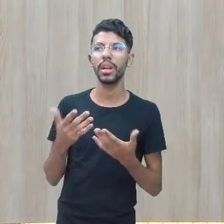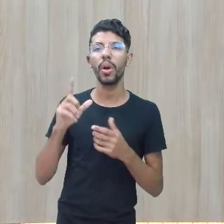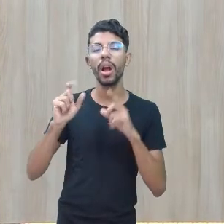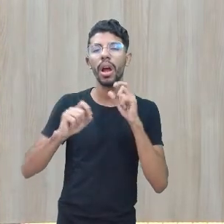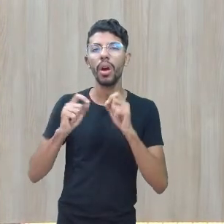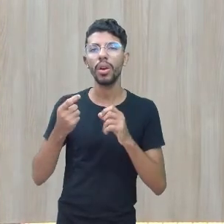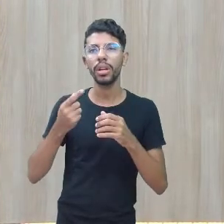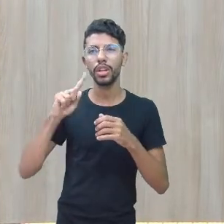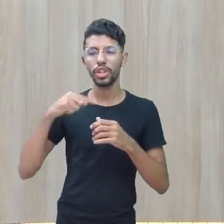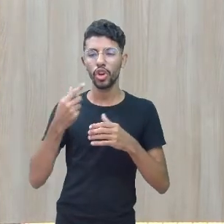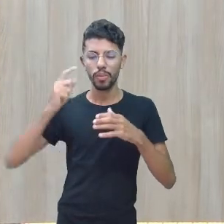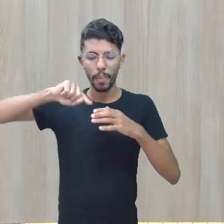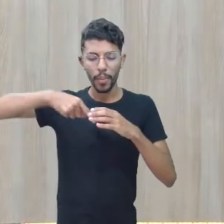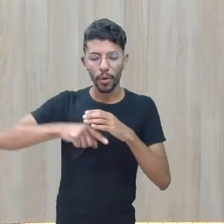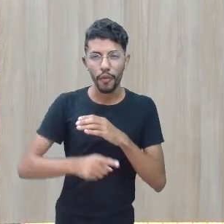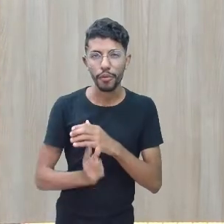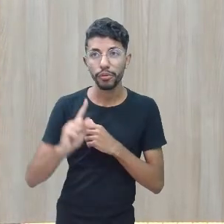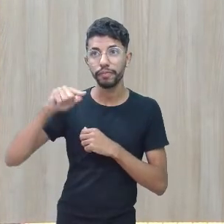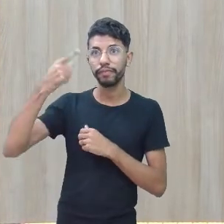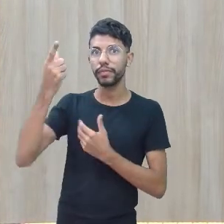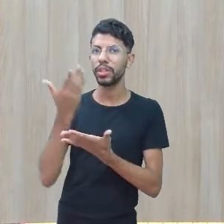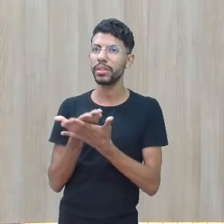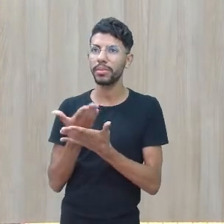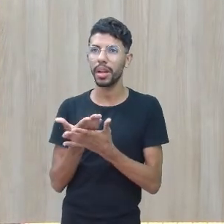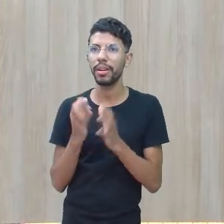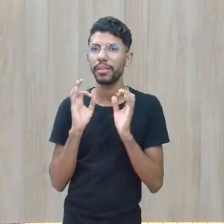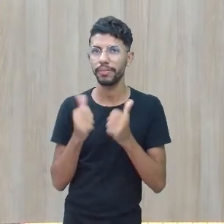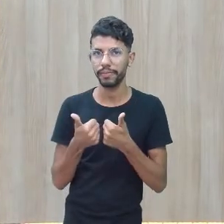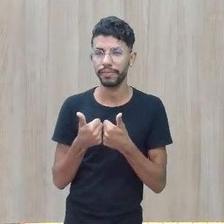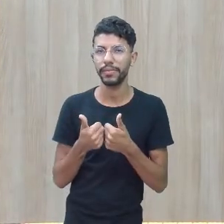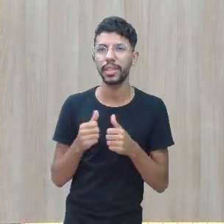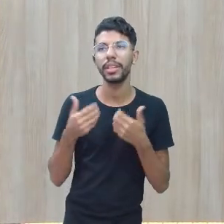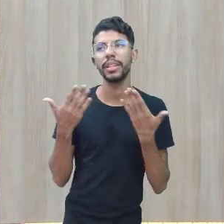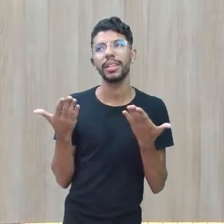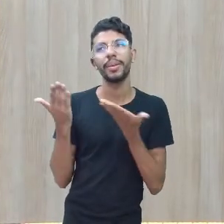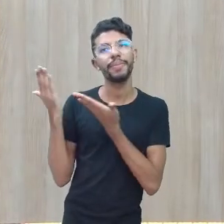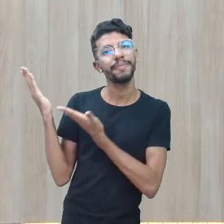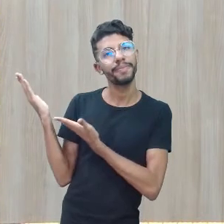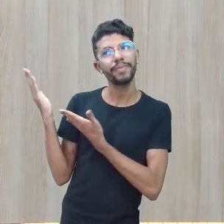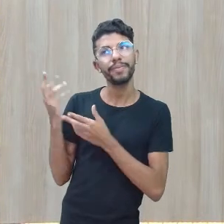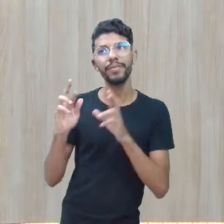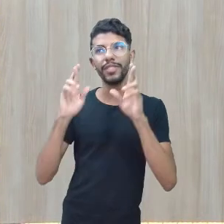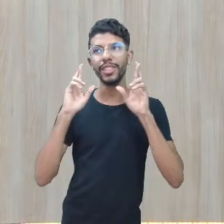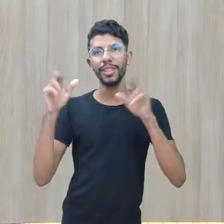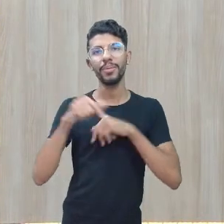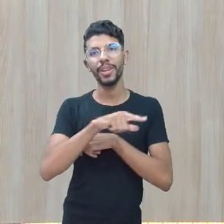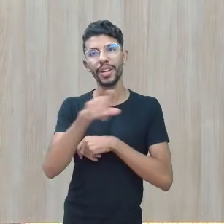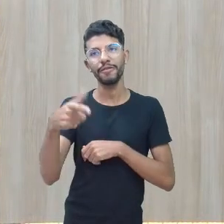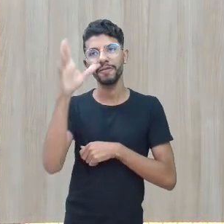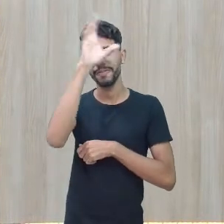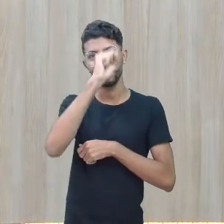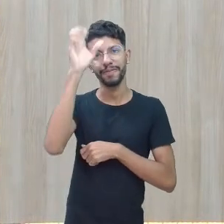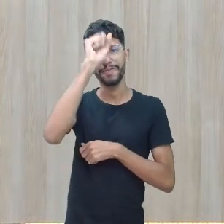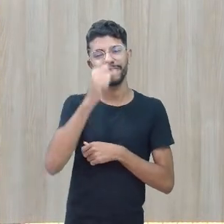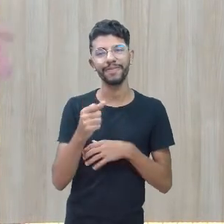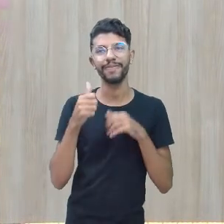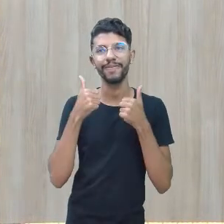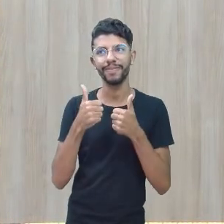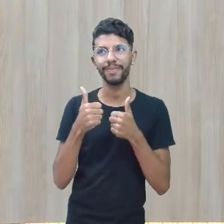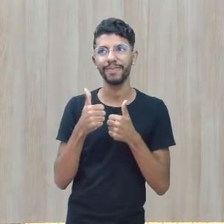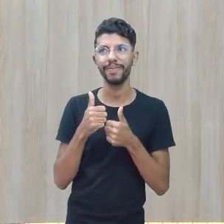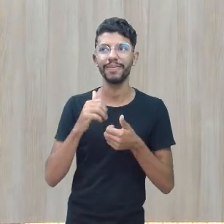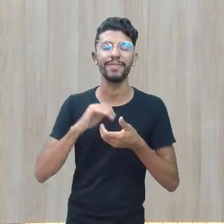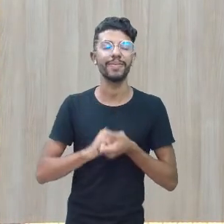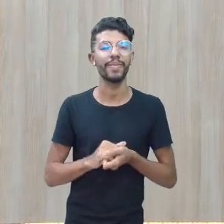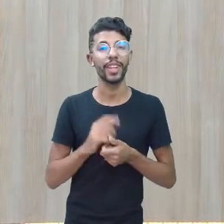vai aprofundar na próxima aula, tá bom, gente? Bom, é isso. Eu espero que vocês tenham aprendido por aqui. A gente vai